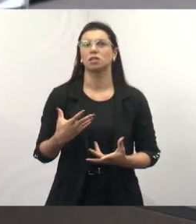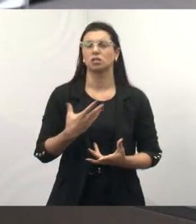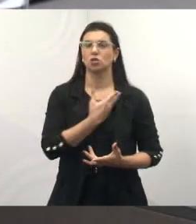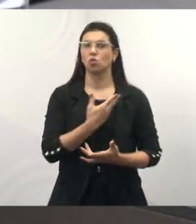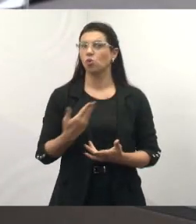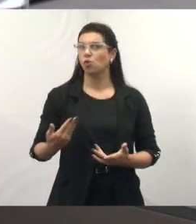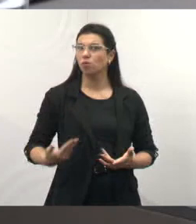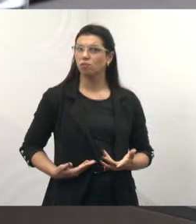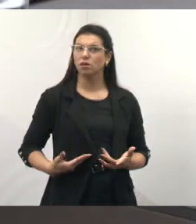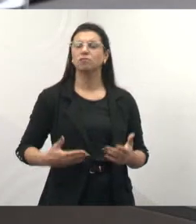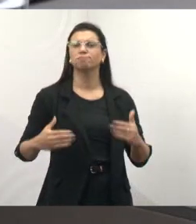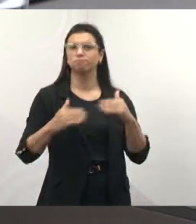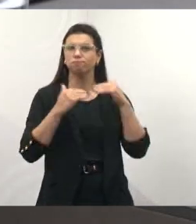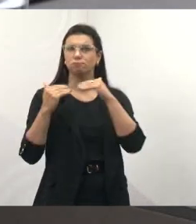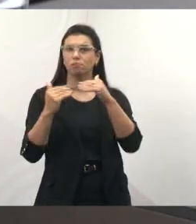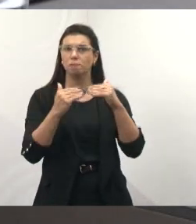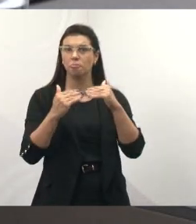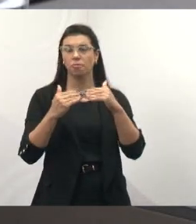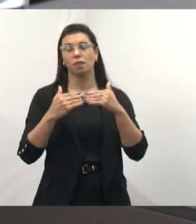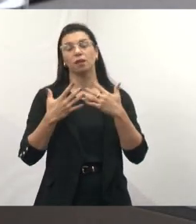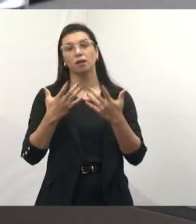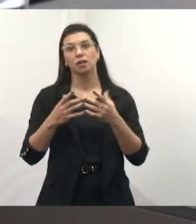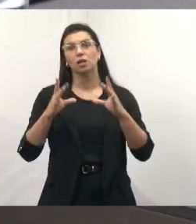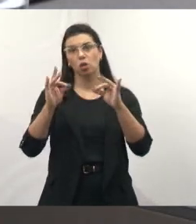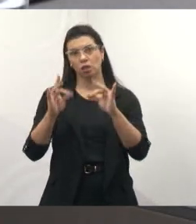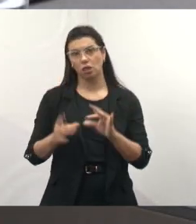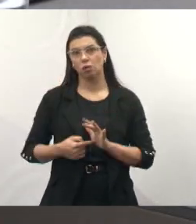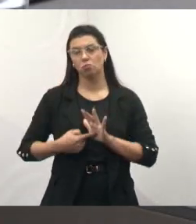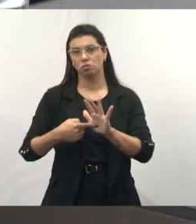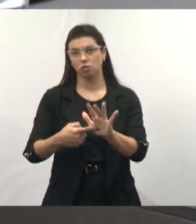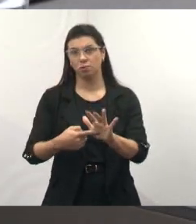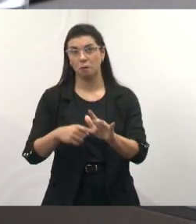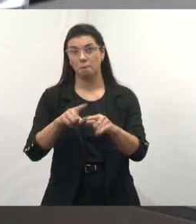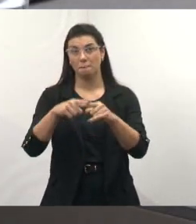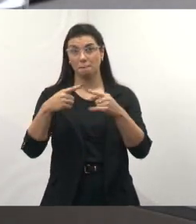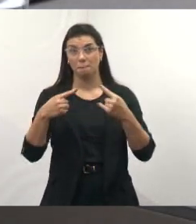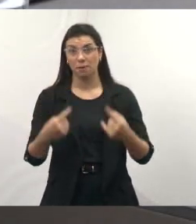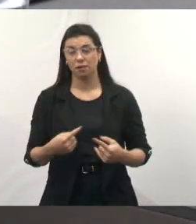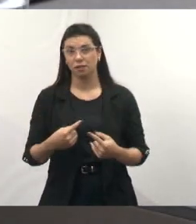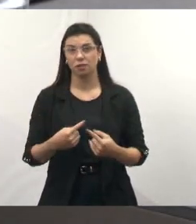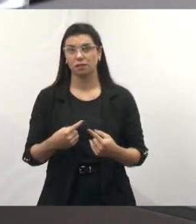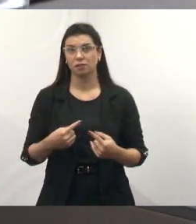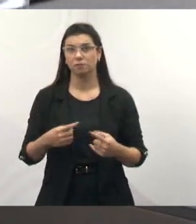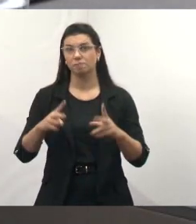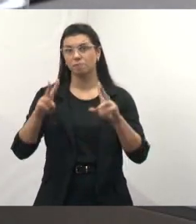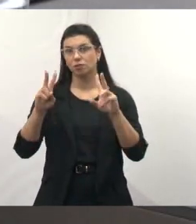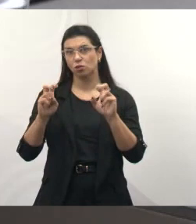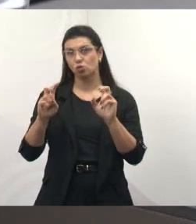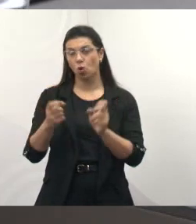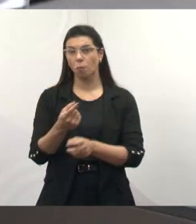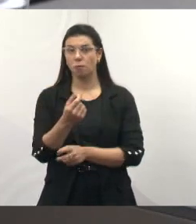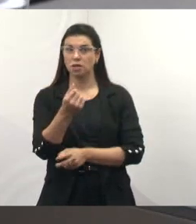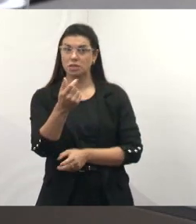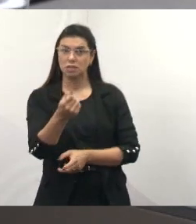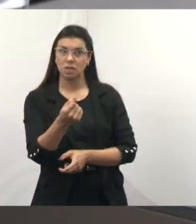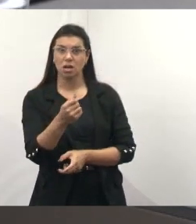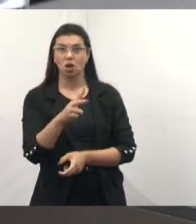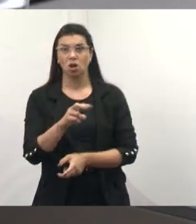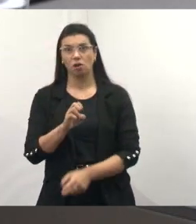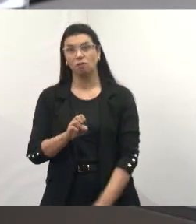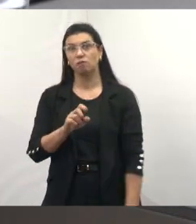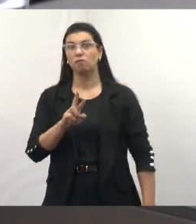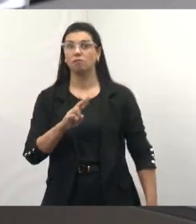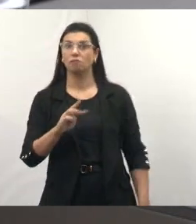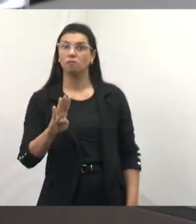acrescentar esse detalhe, ok? Com relação a verba de educação 2020, na época